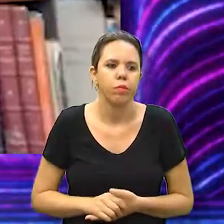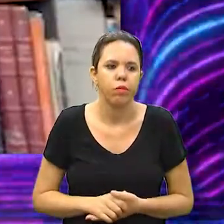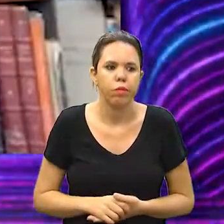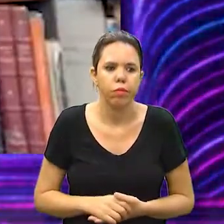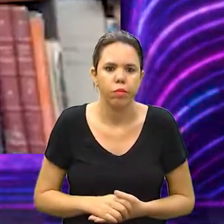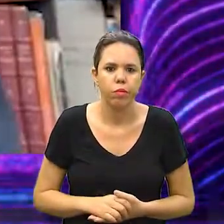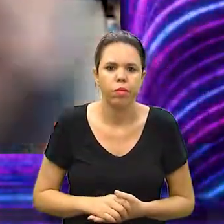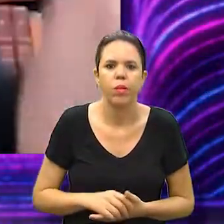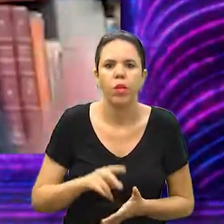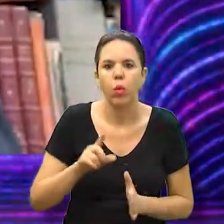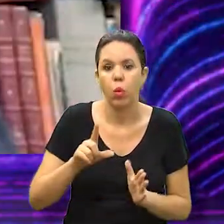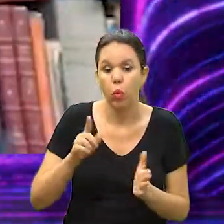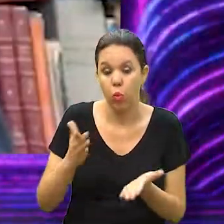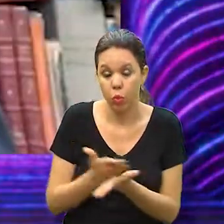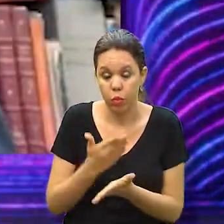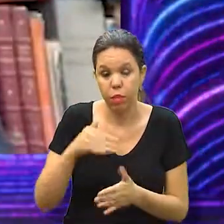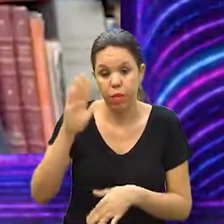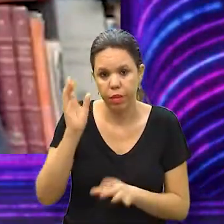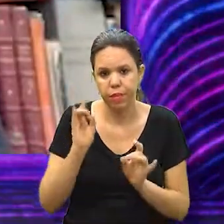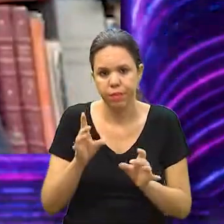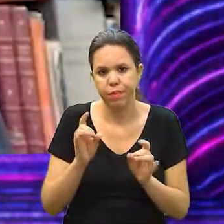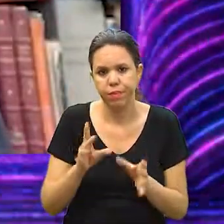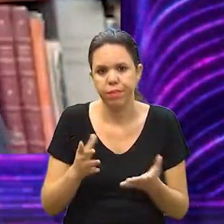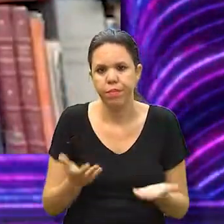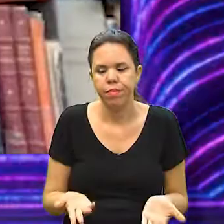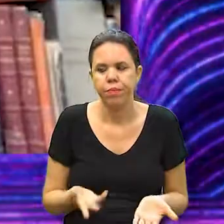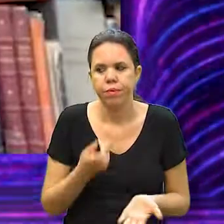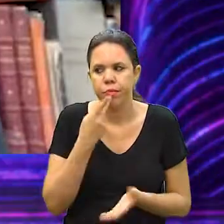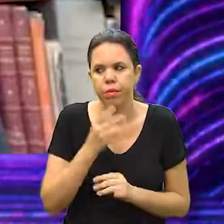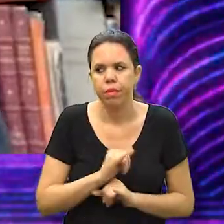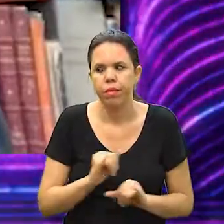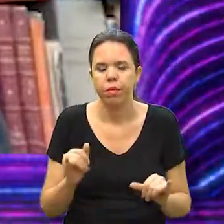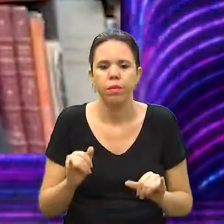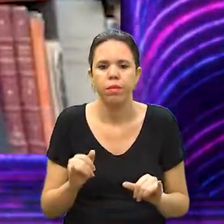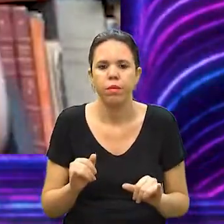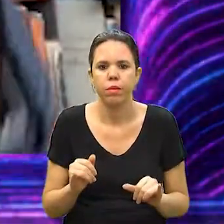sendo os livros mais vendidos. E aí